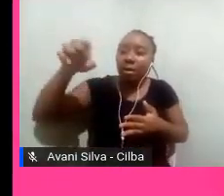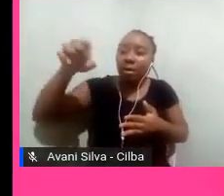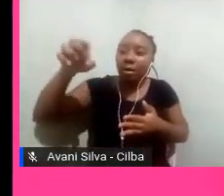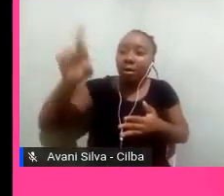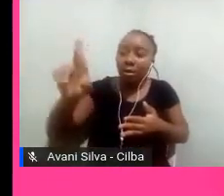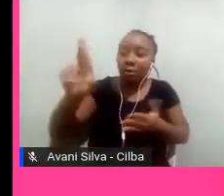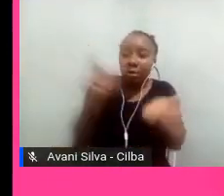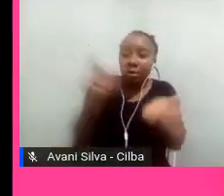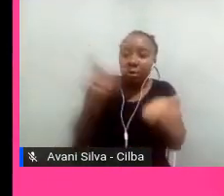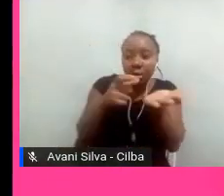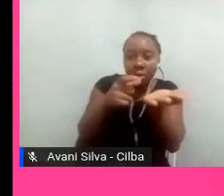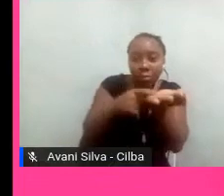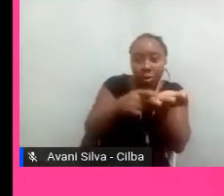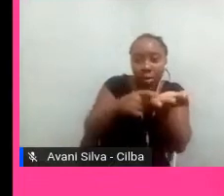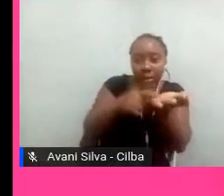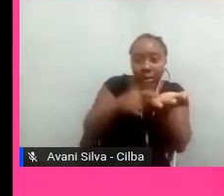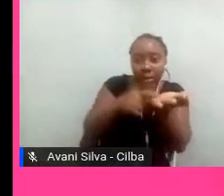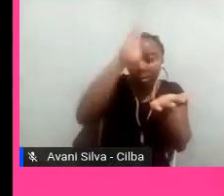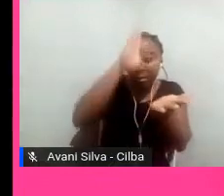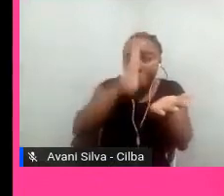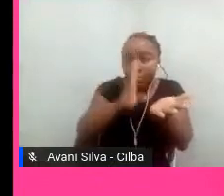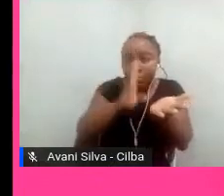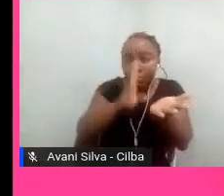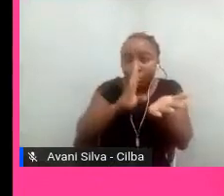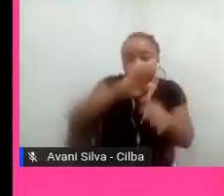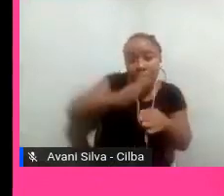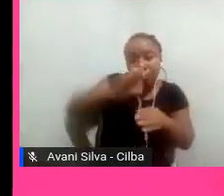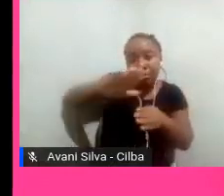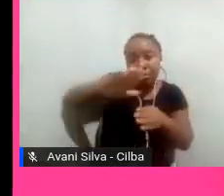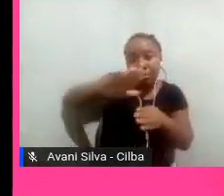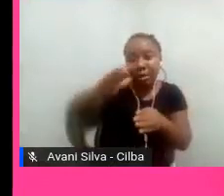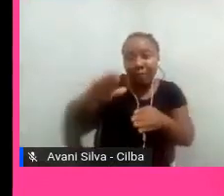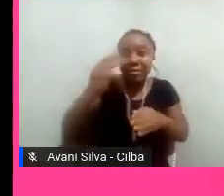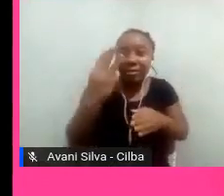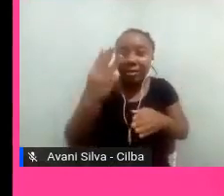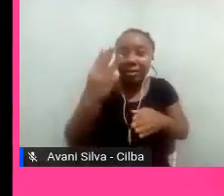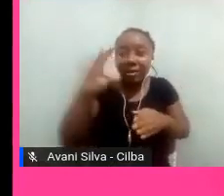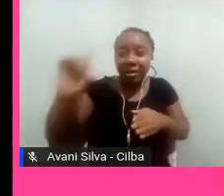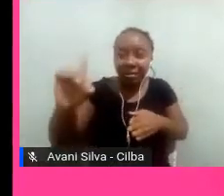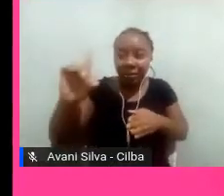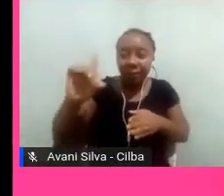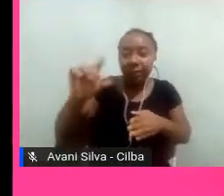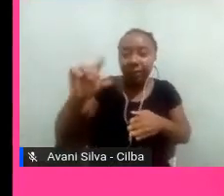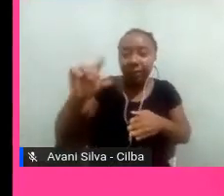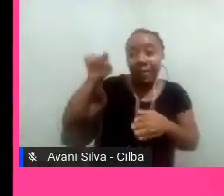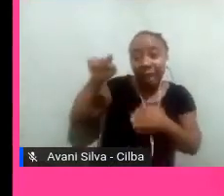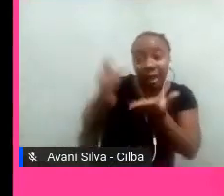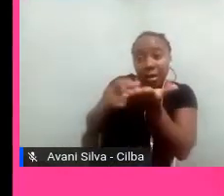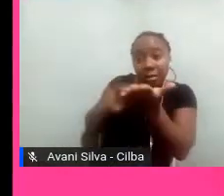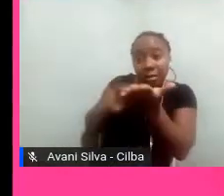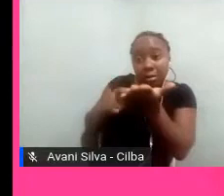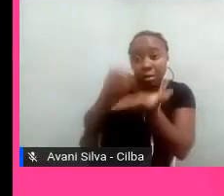3D, e no Blender, ó, tá pronto. E no Blender, você tem